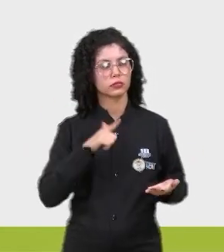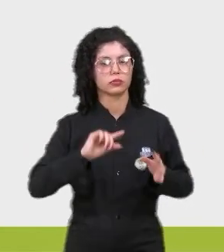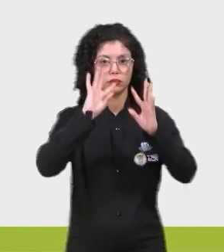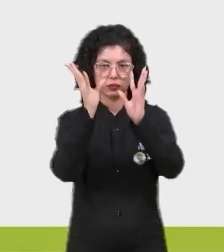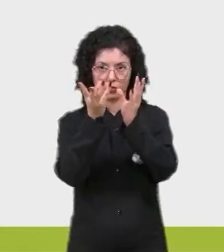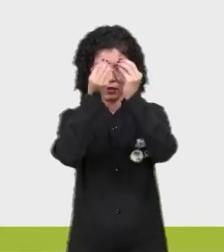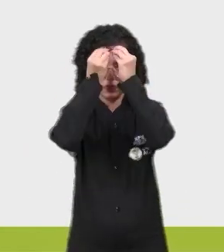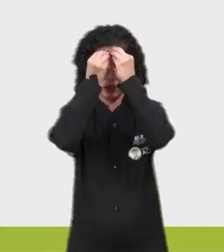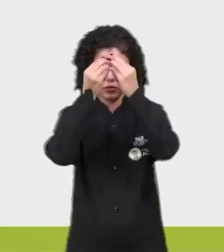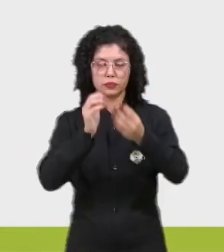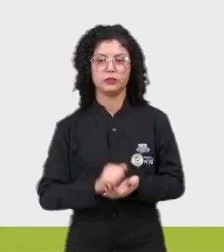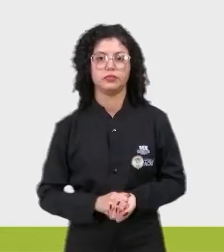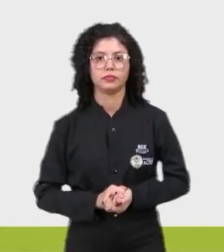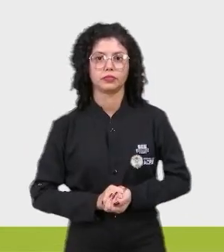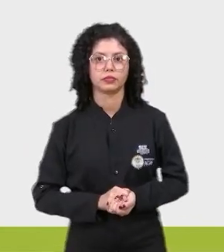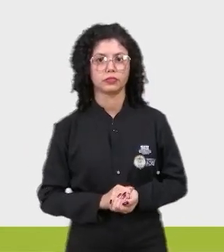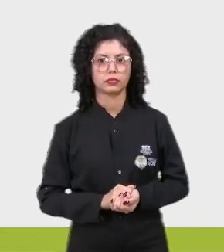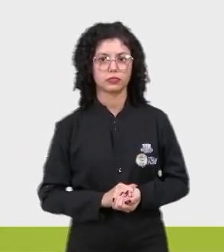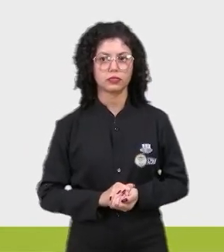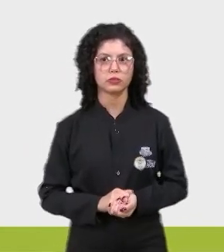consegue memorizar, né,